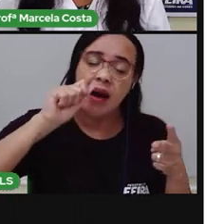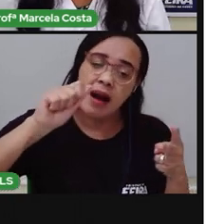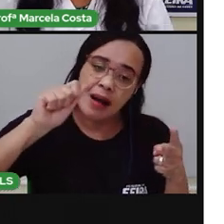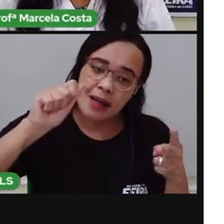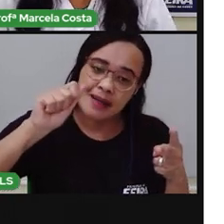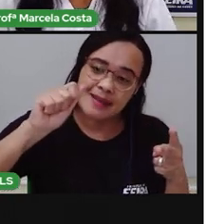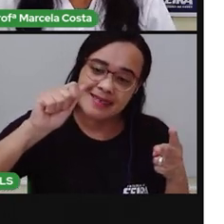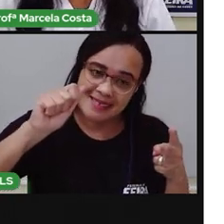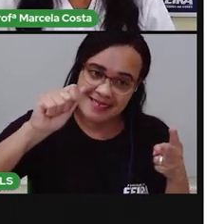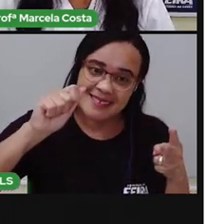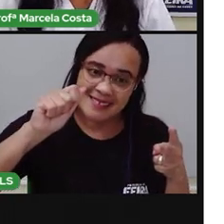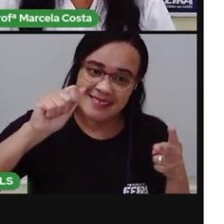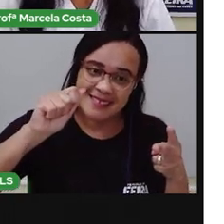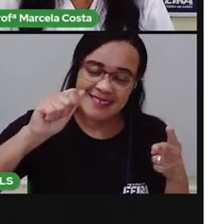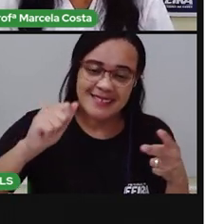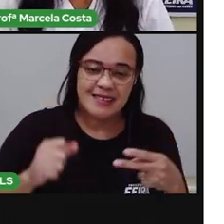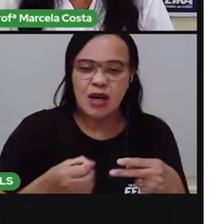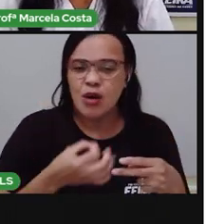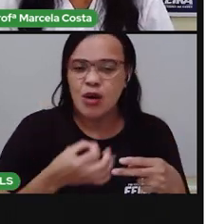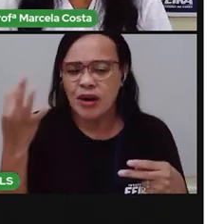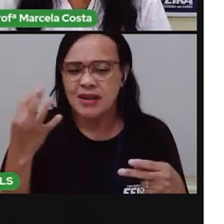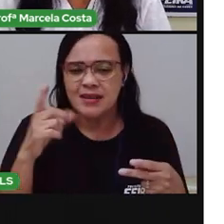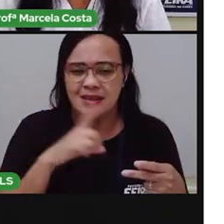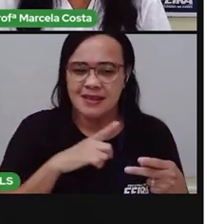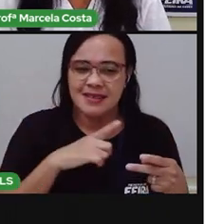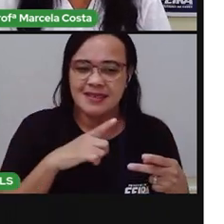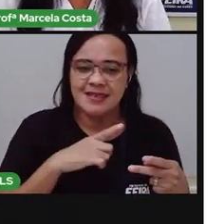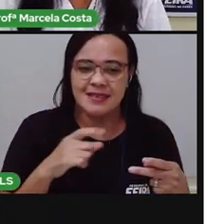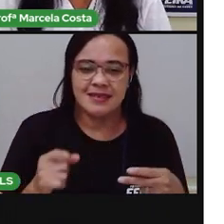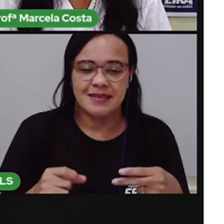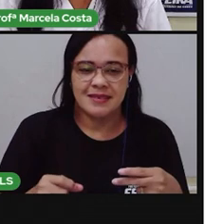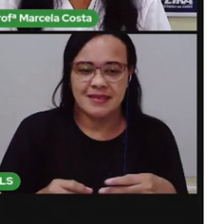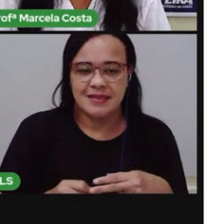Vamos ver quantas sílabas tem essa palavra?